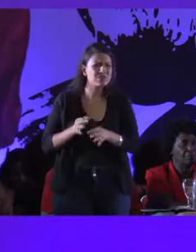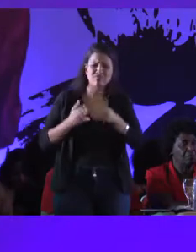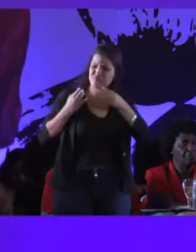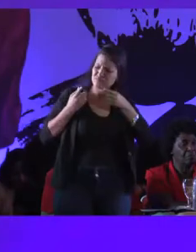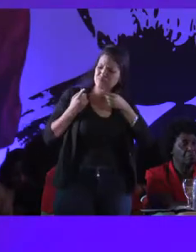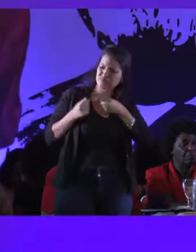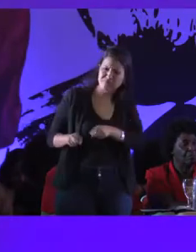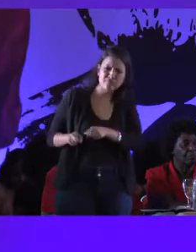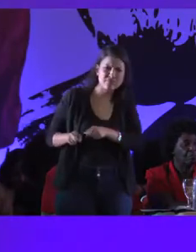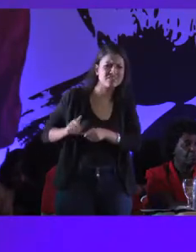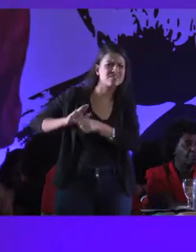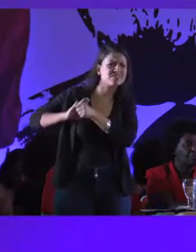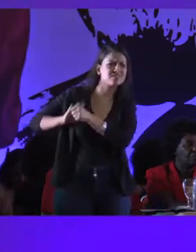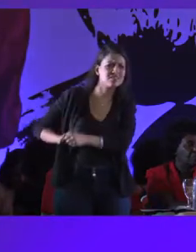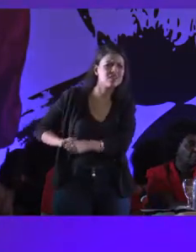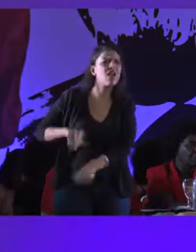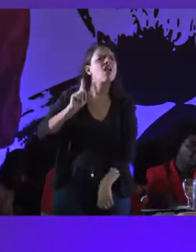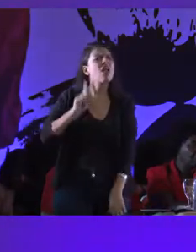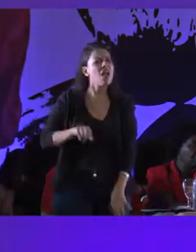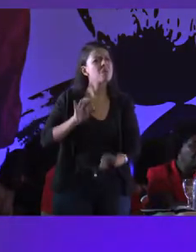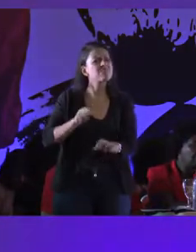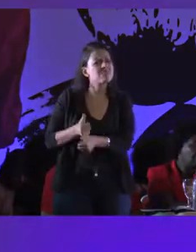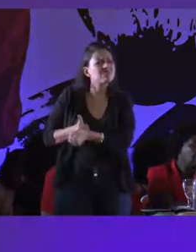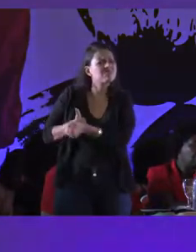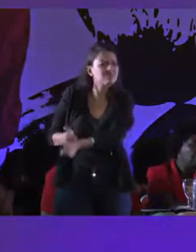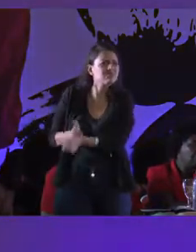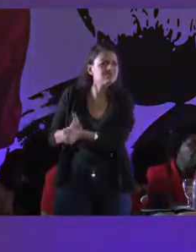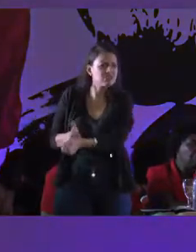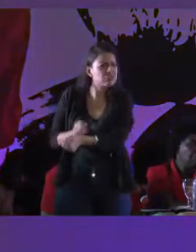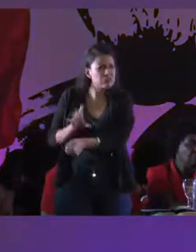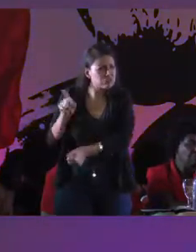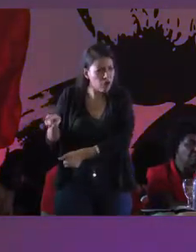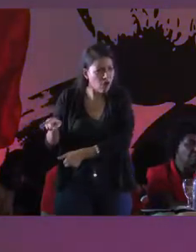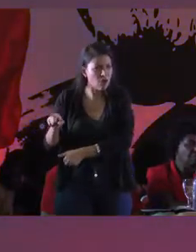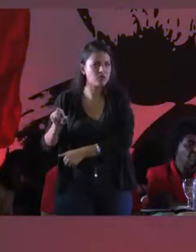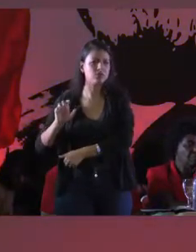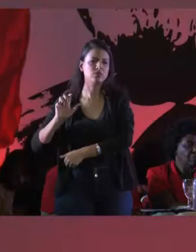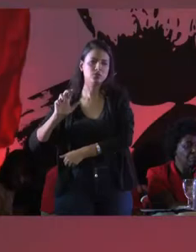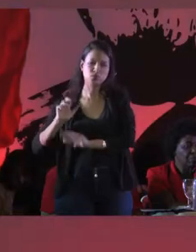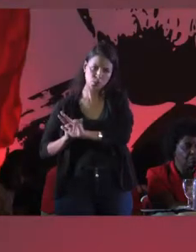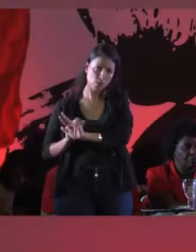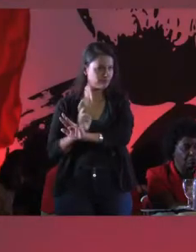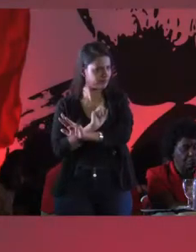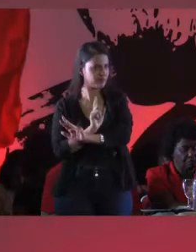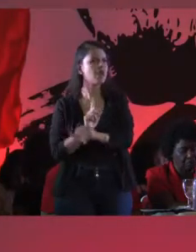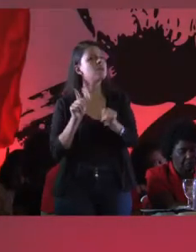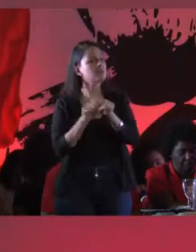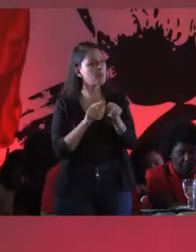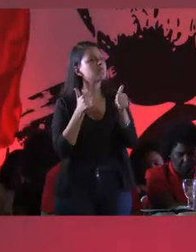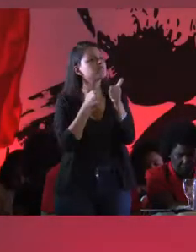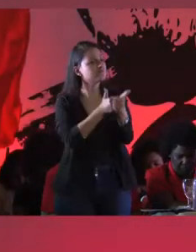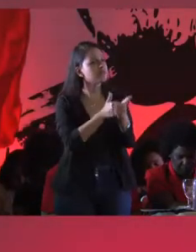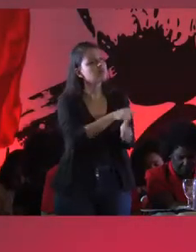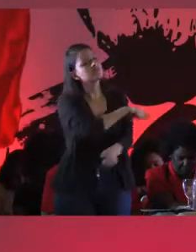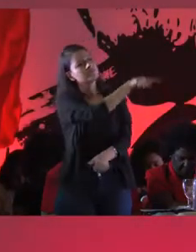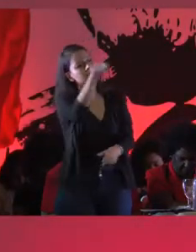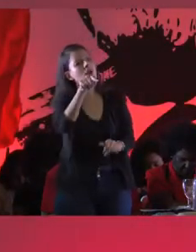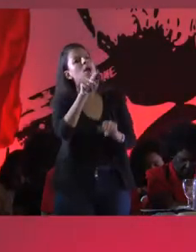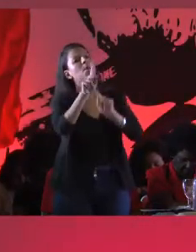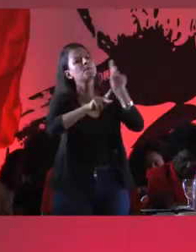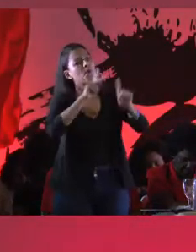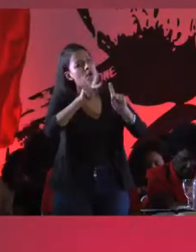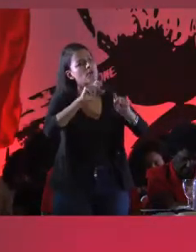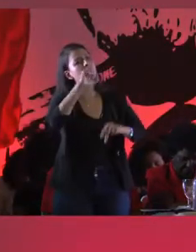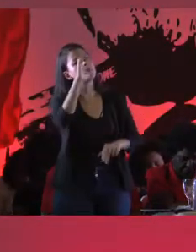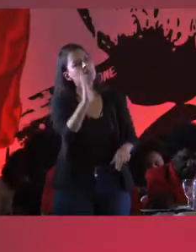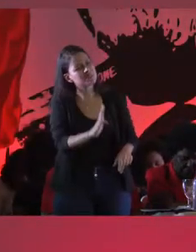Uma perseguição que é também a perseguição ao povo brasileiro, ao povo trabalhador. Nós reafirmamos a sua